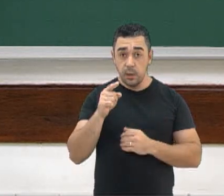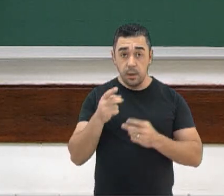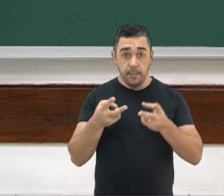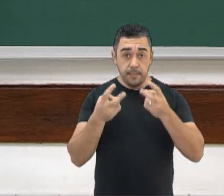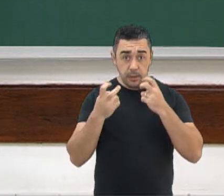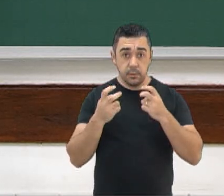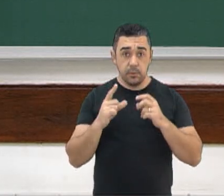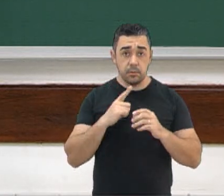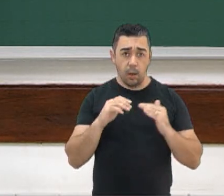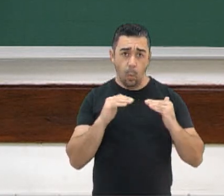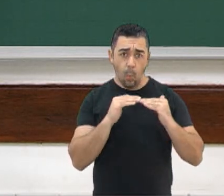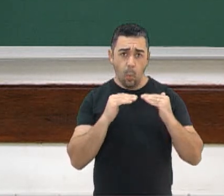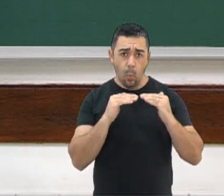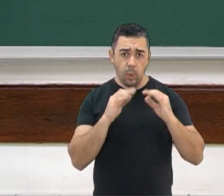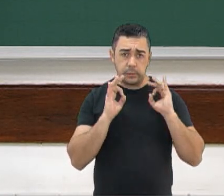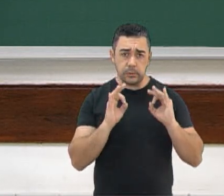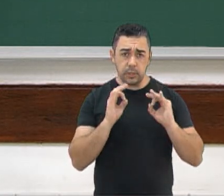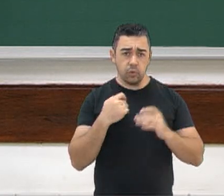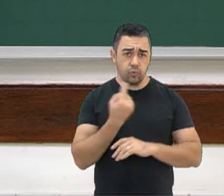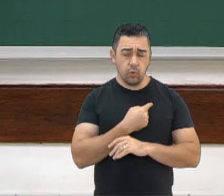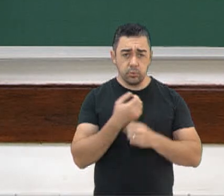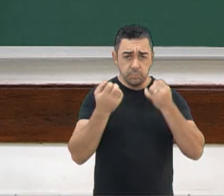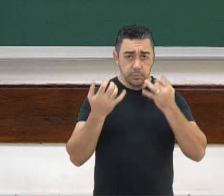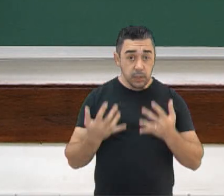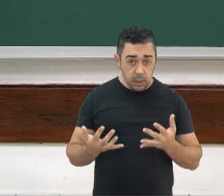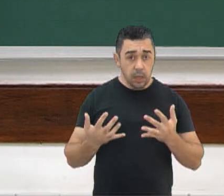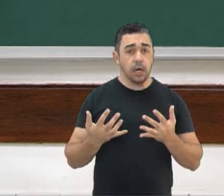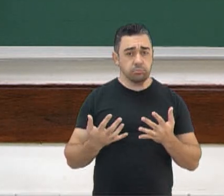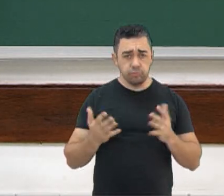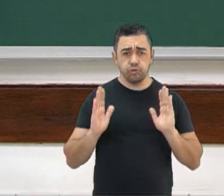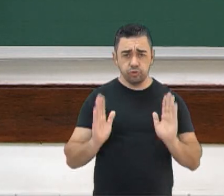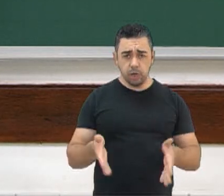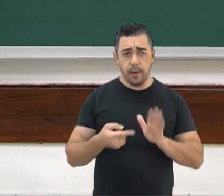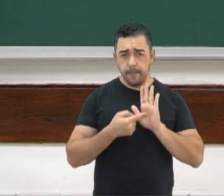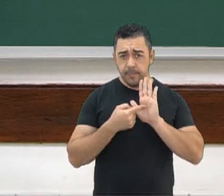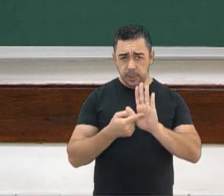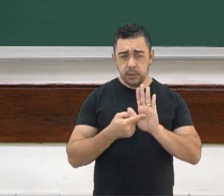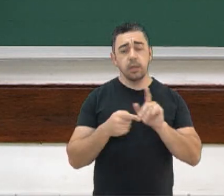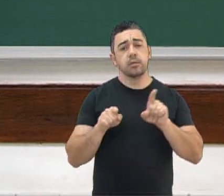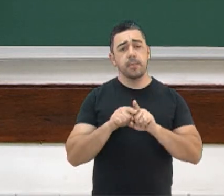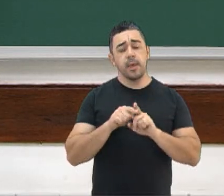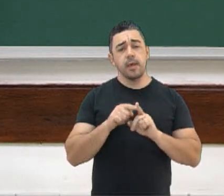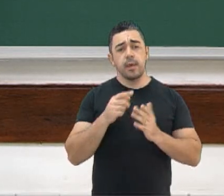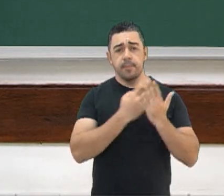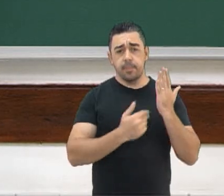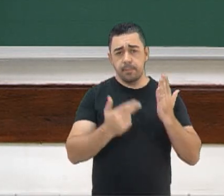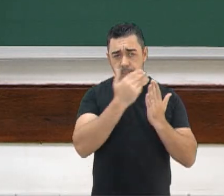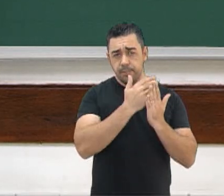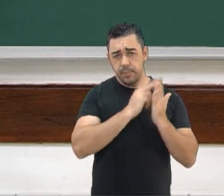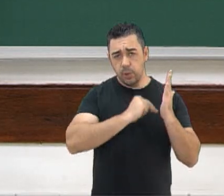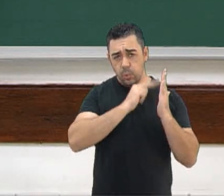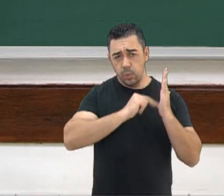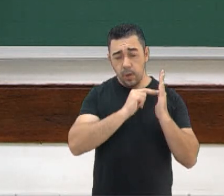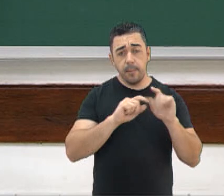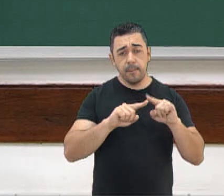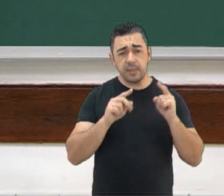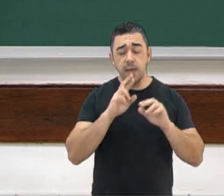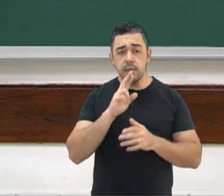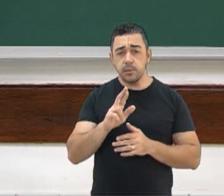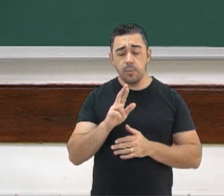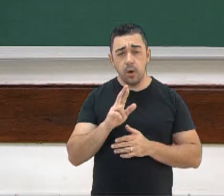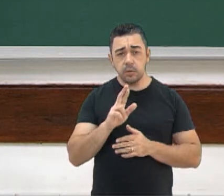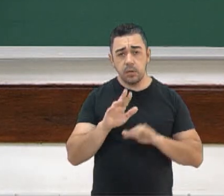tenha coerência com o que nós estamos falando, com o que está sendo apresentado na tela, mas por um acaso a resposta não